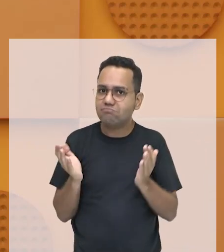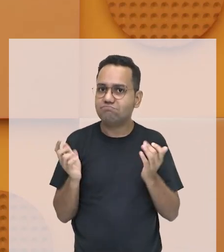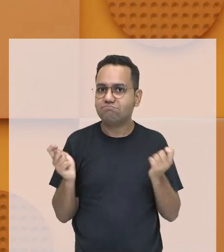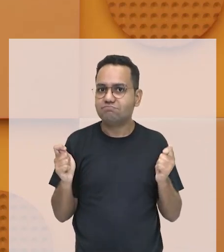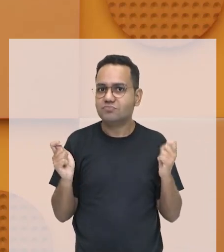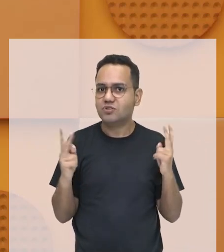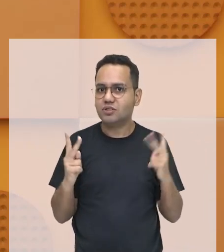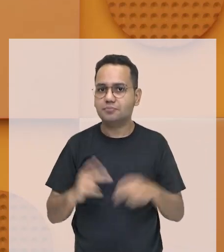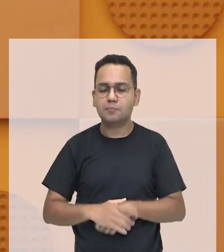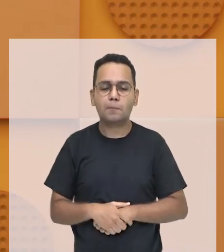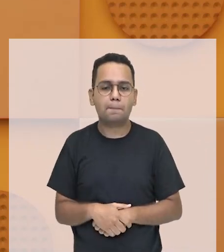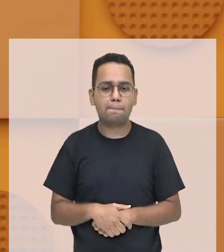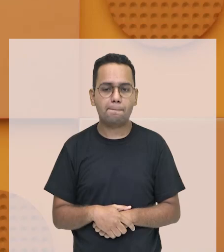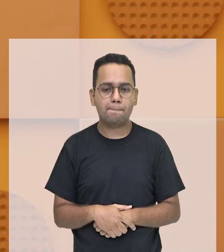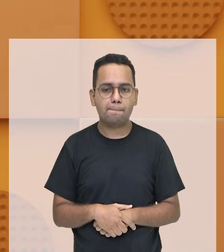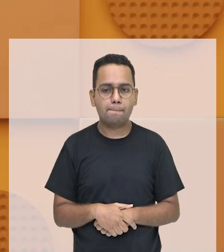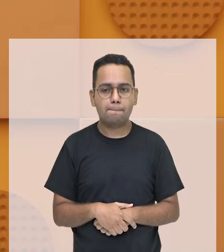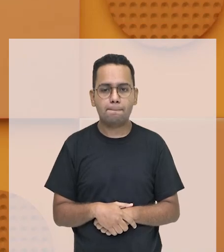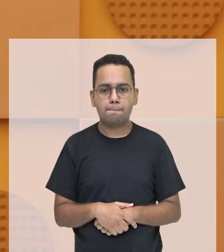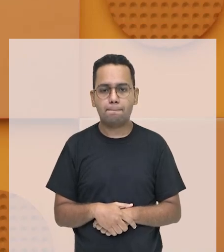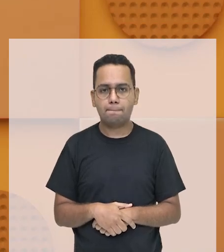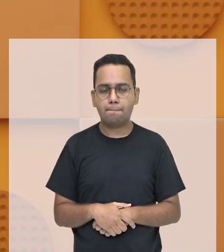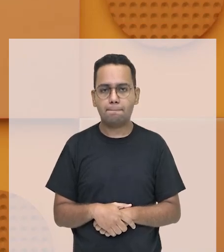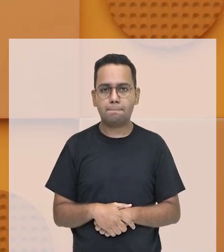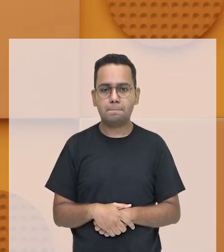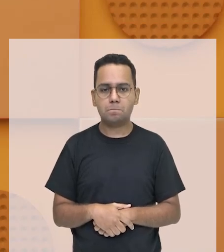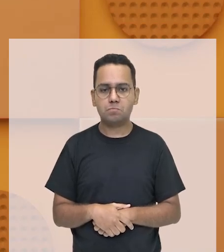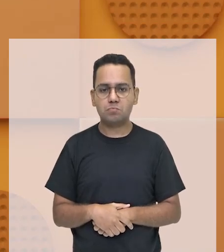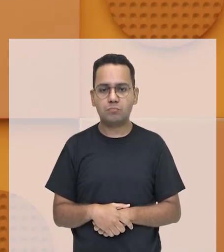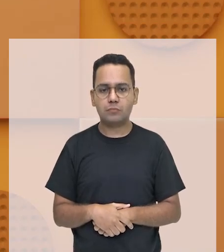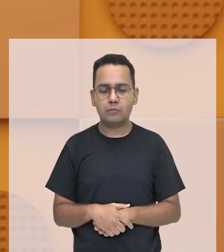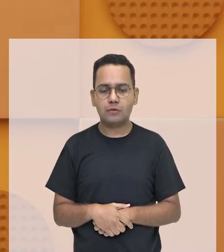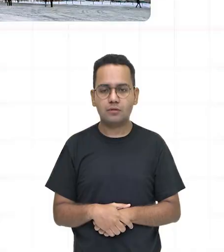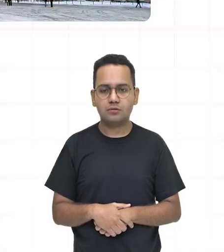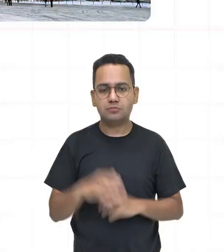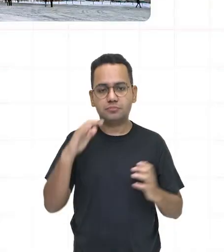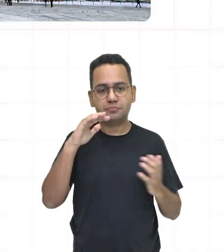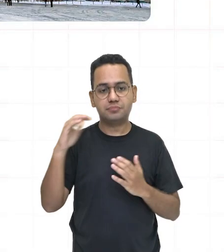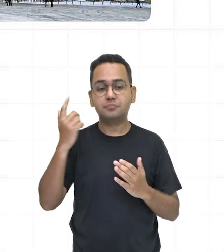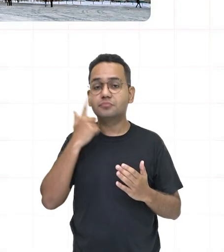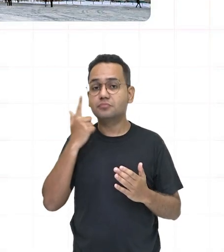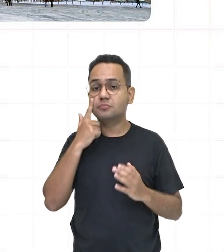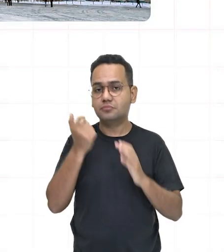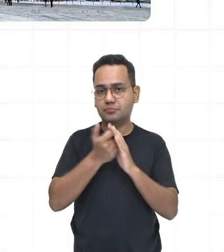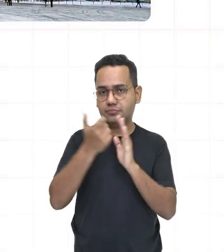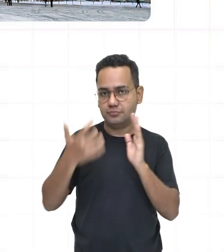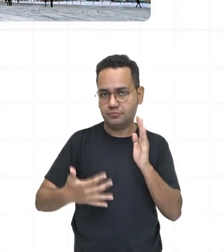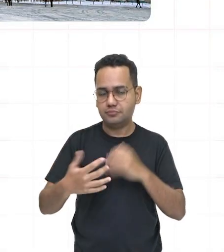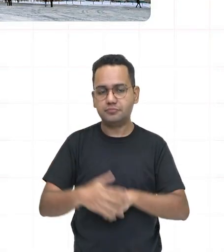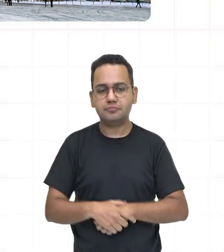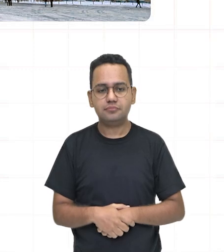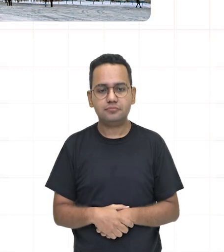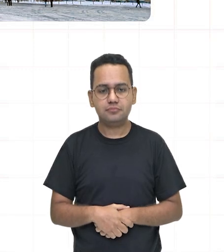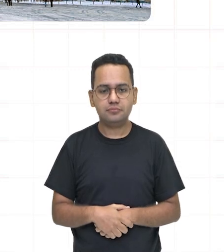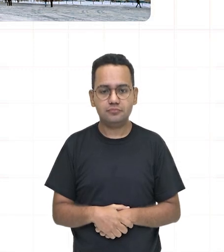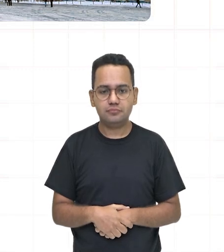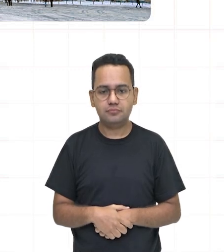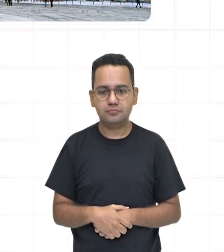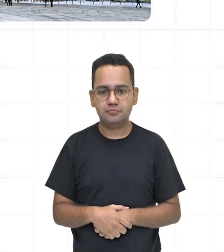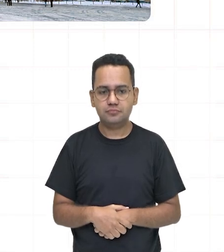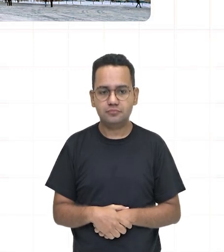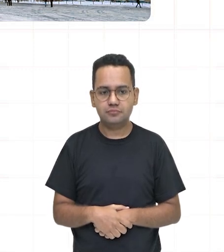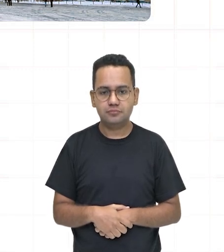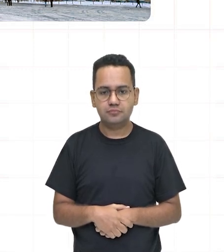gente entender direitinho. Vamos dar uma olhada aqui então em algumas características, começando aí